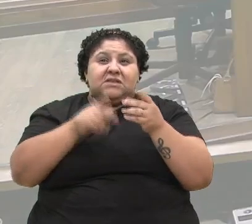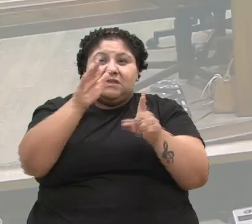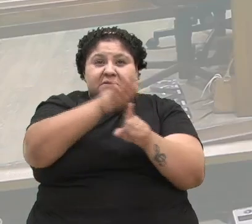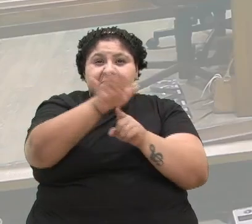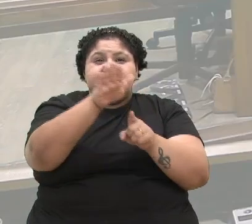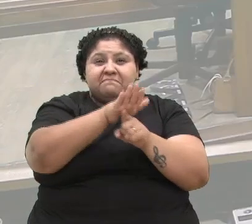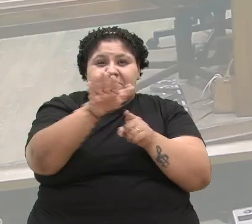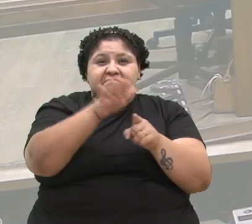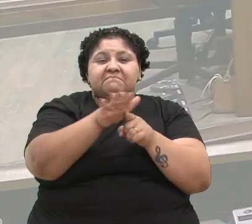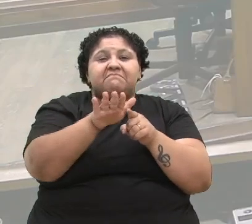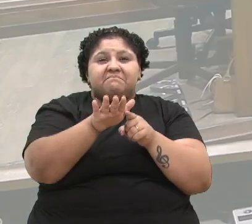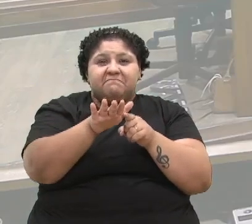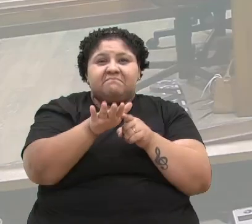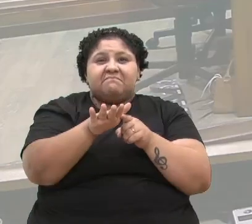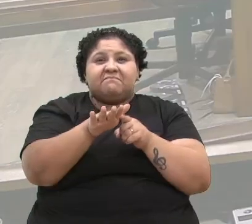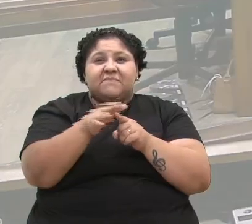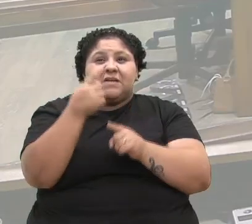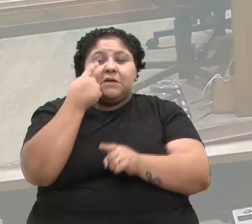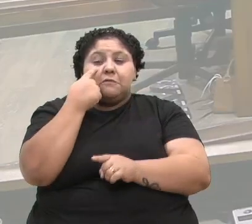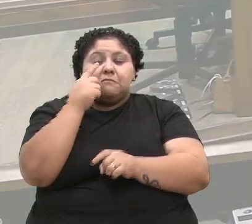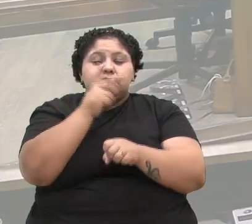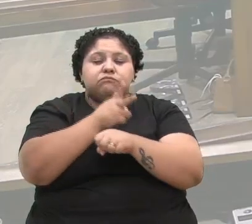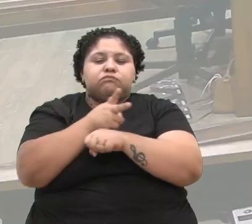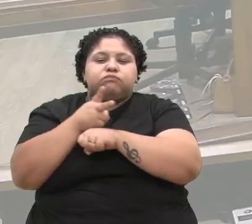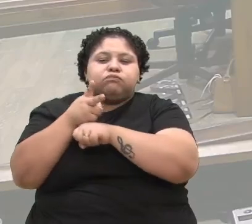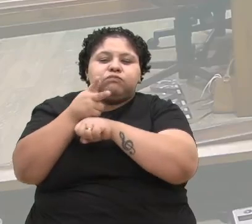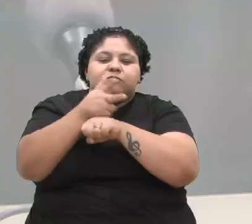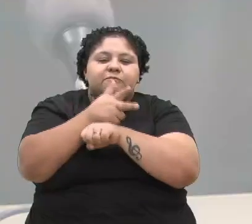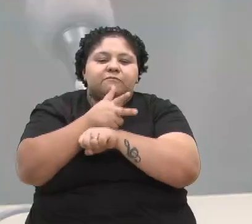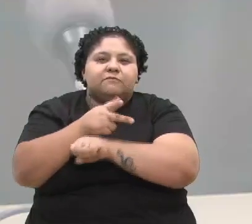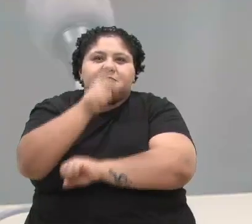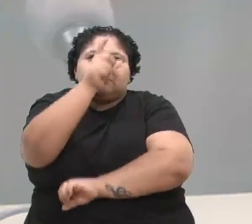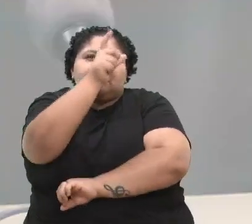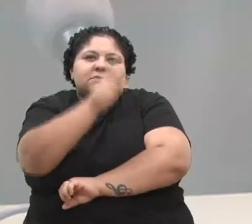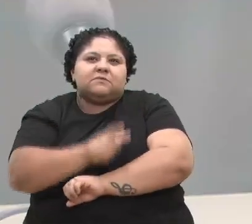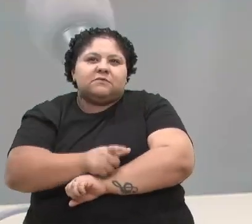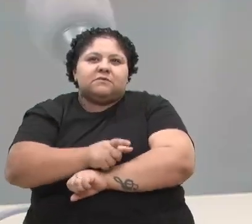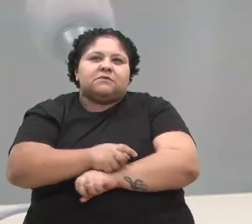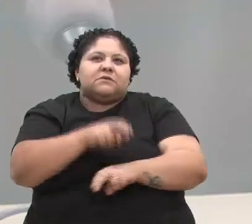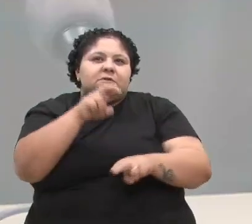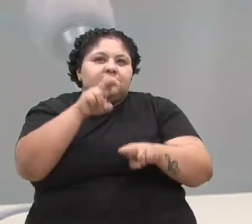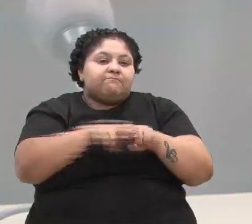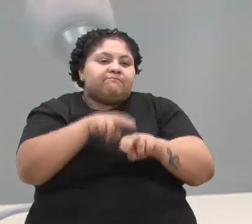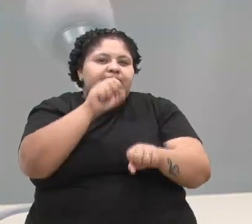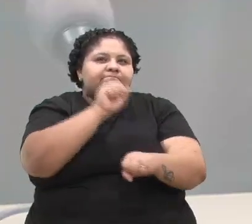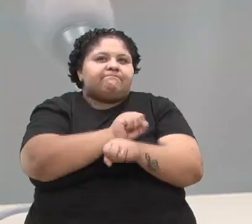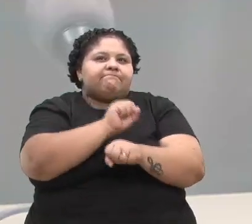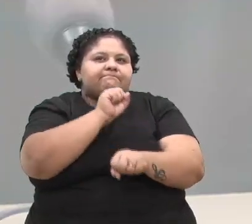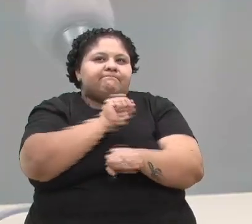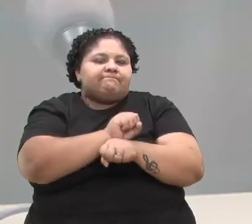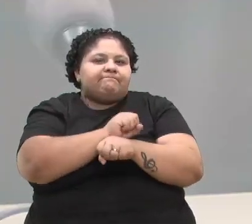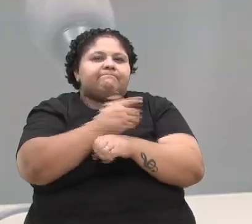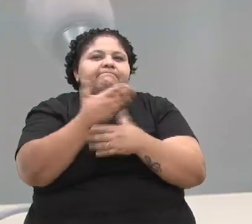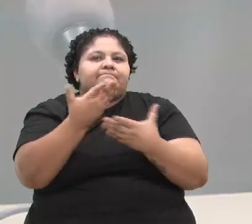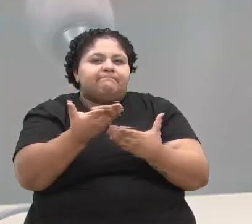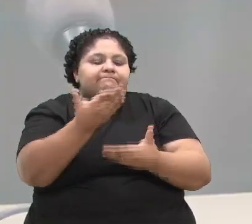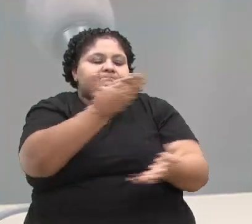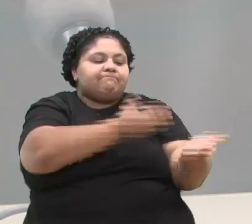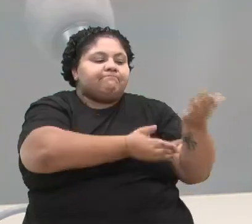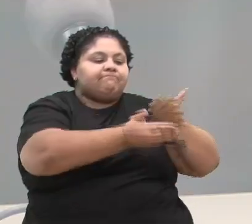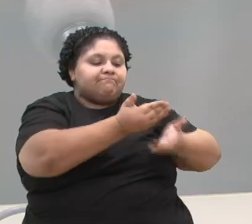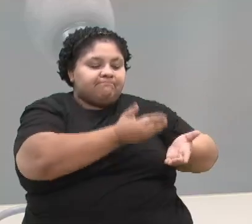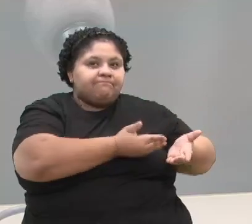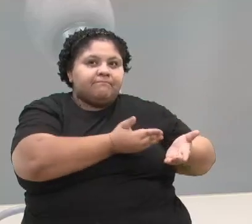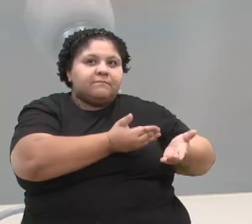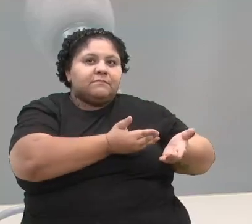Eu recebi, inclusive, vídeos de pessoas que estavam ali sentadas, esperando, aguardando atendimento